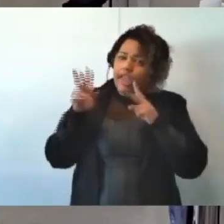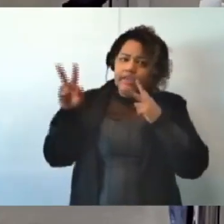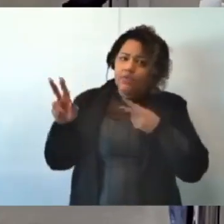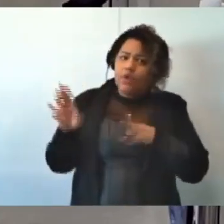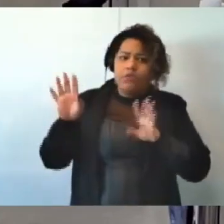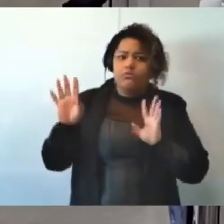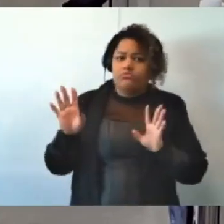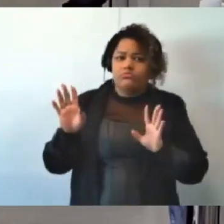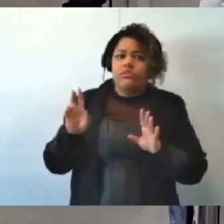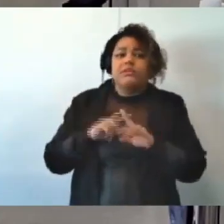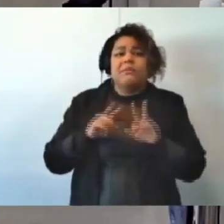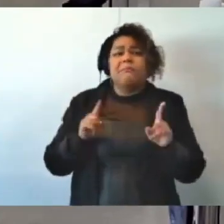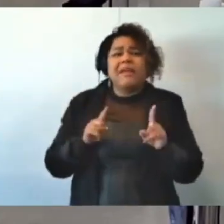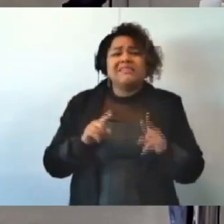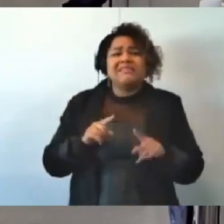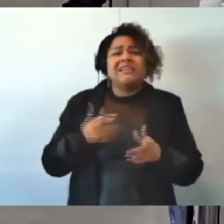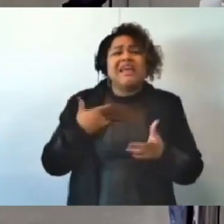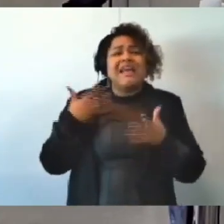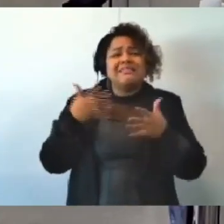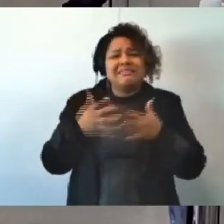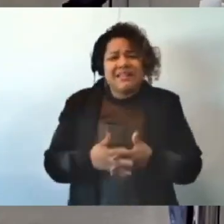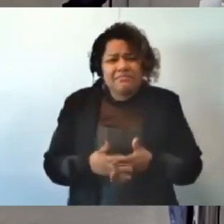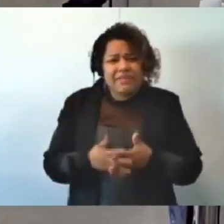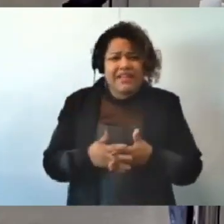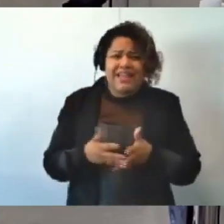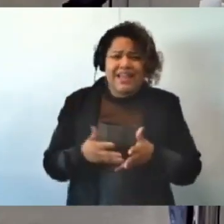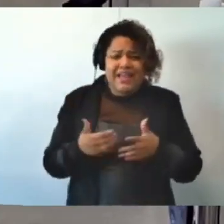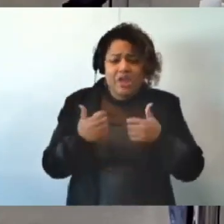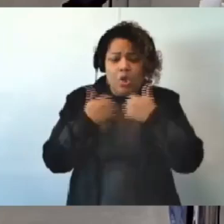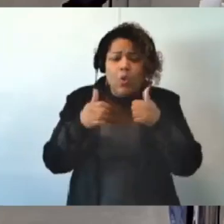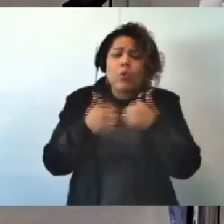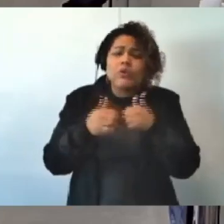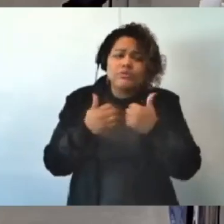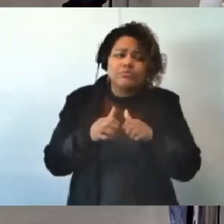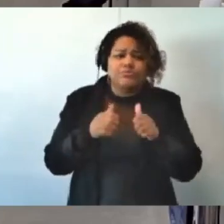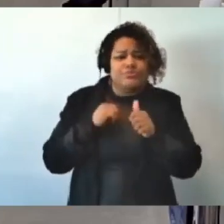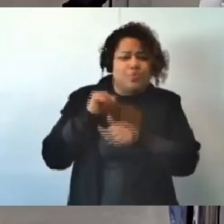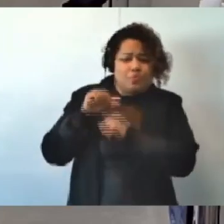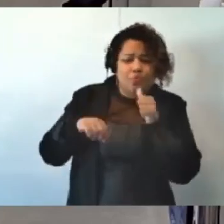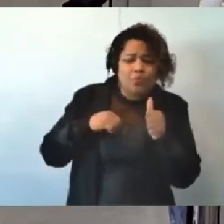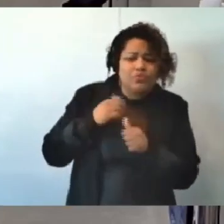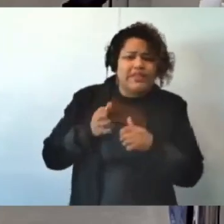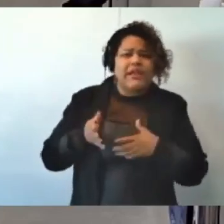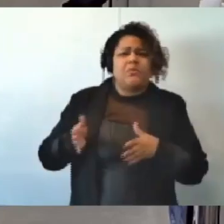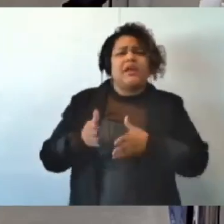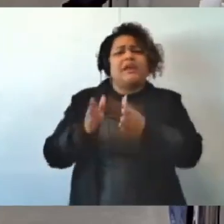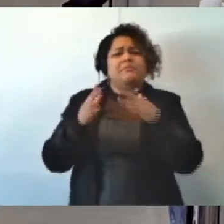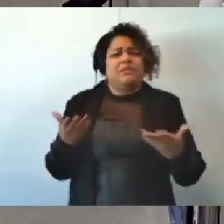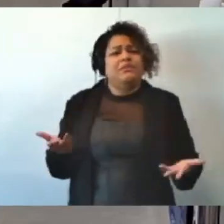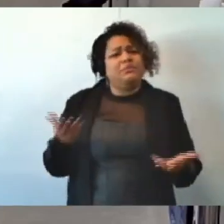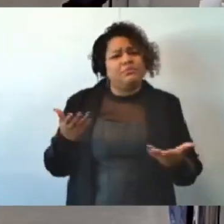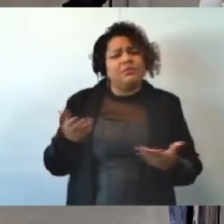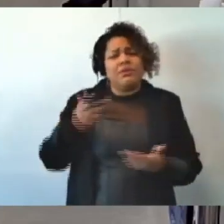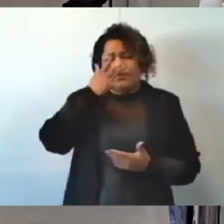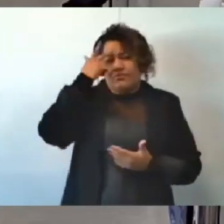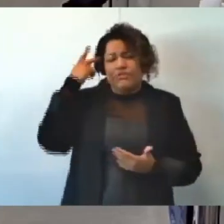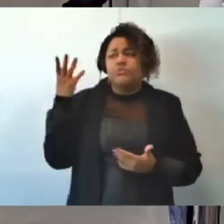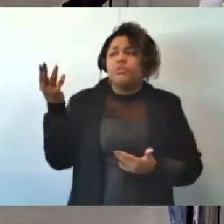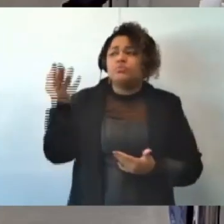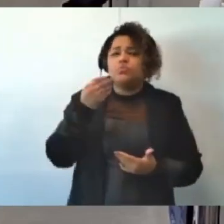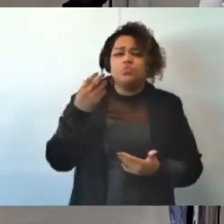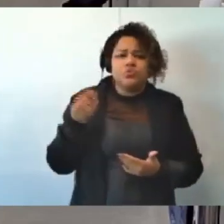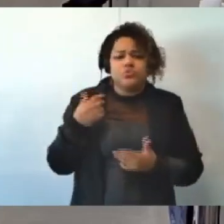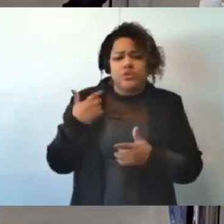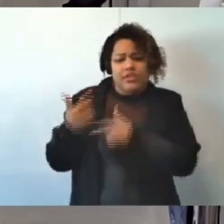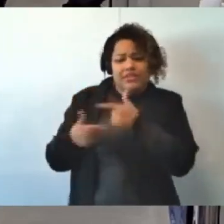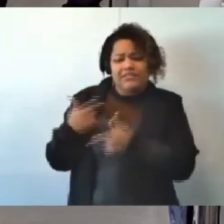o fluxo de ônibus? Vai desviar tudo. Um trabalhador cansado, nós temos muitos trabalhadores no nosso prédio,